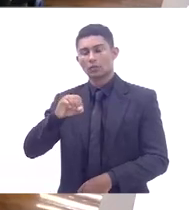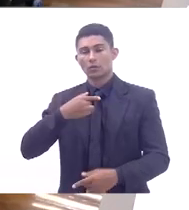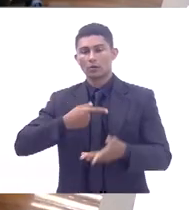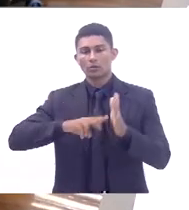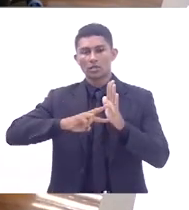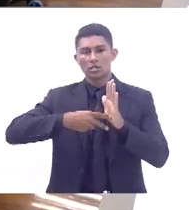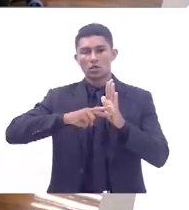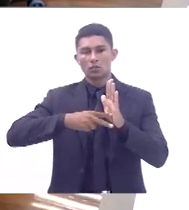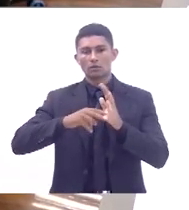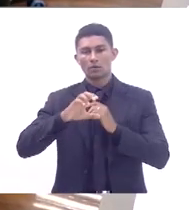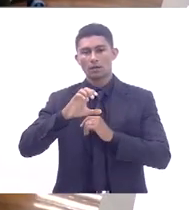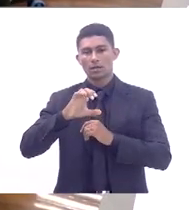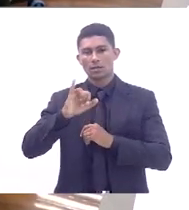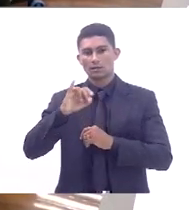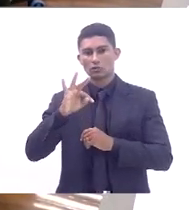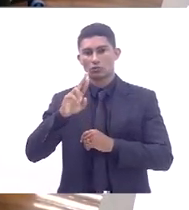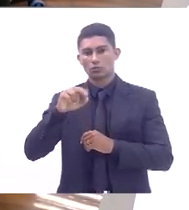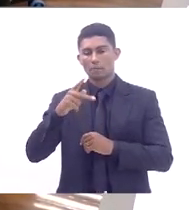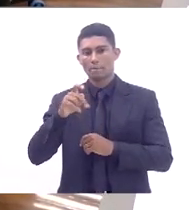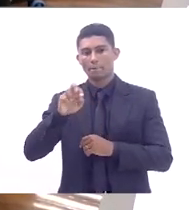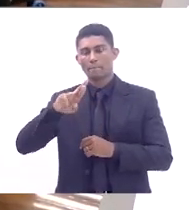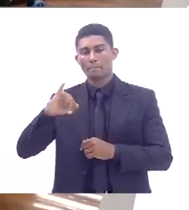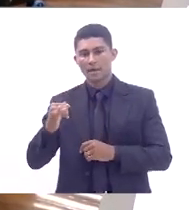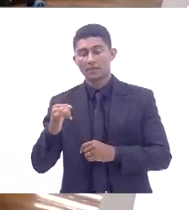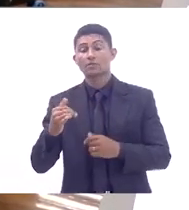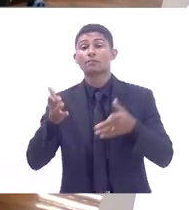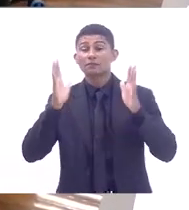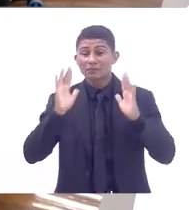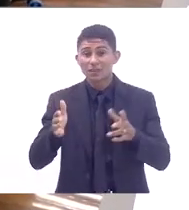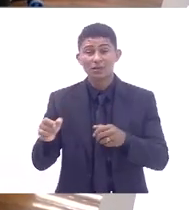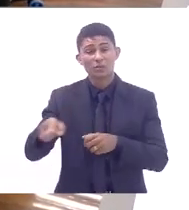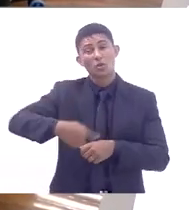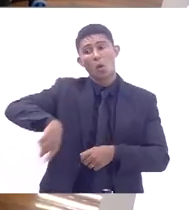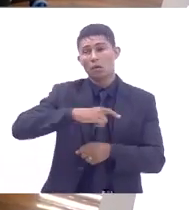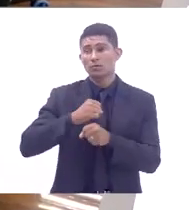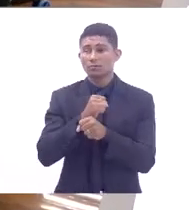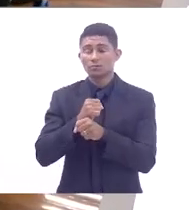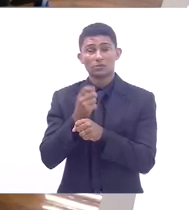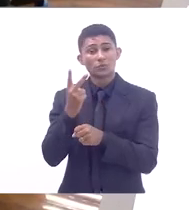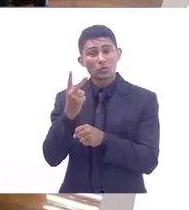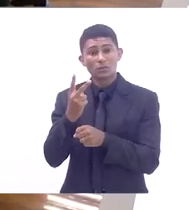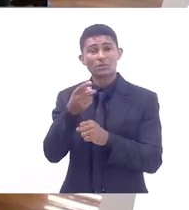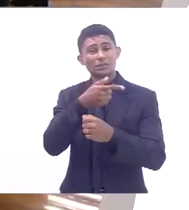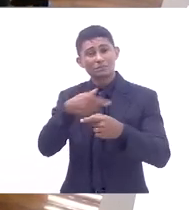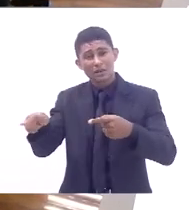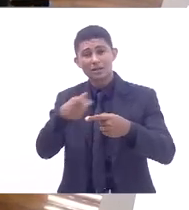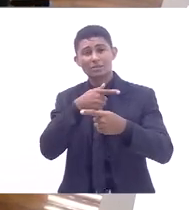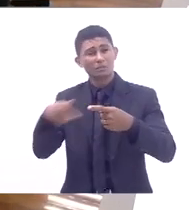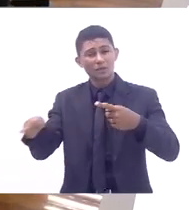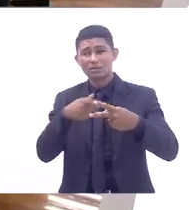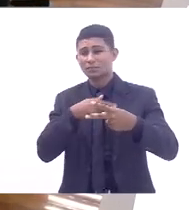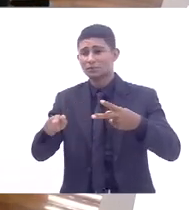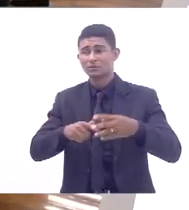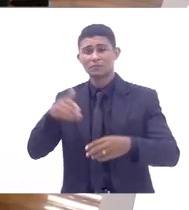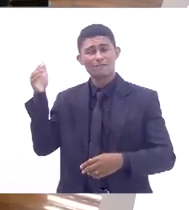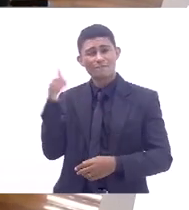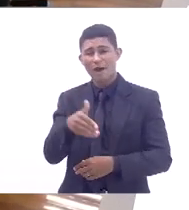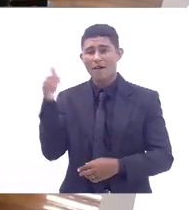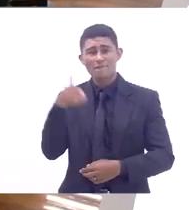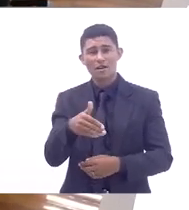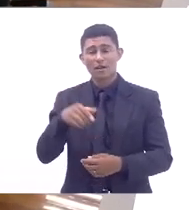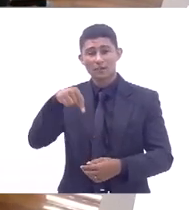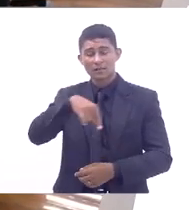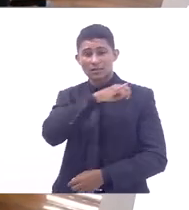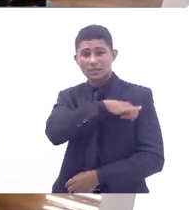e como a Cassia falou a gente já tá no processo aí de quase dois anos vindo toda semana e é aqui na no Rio de